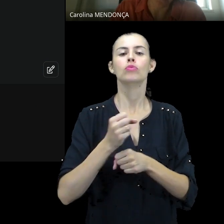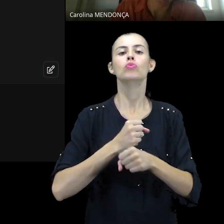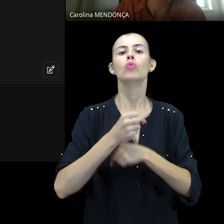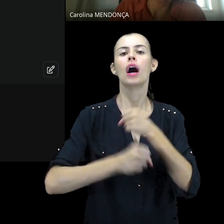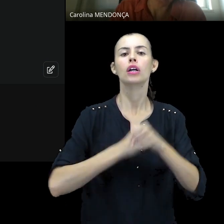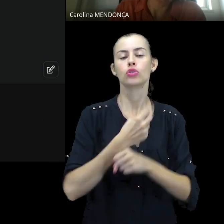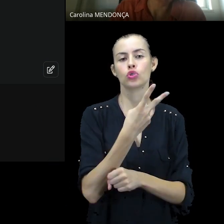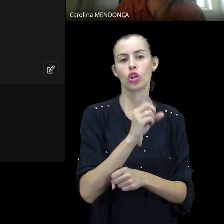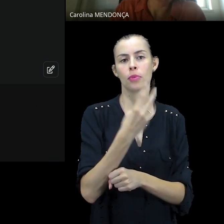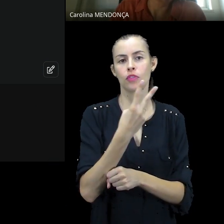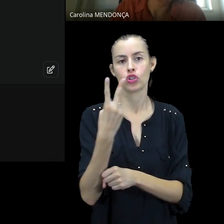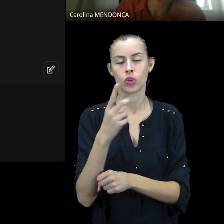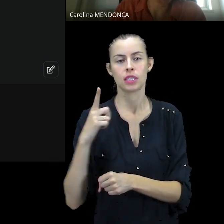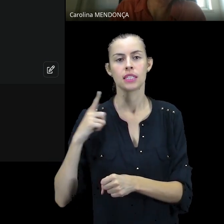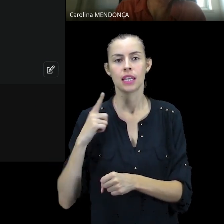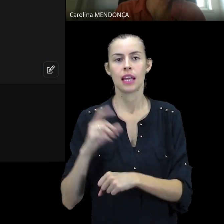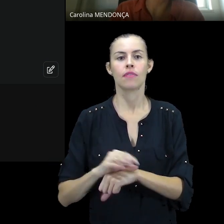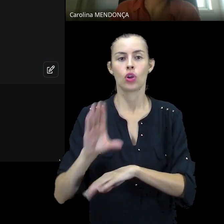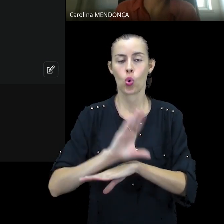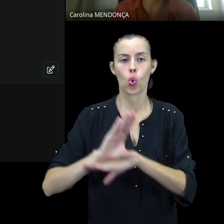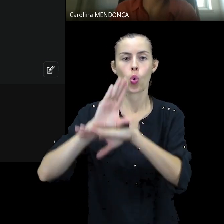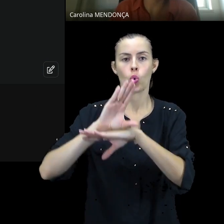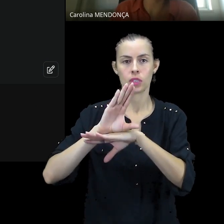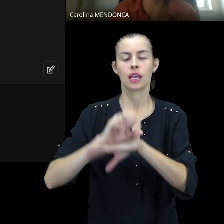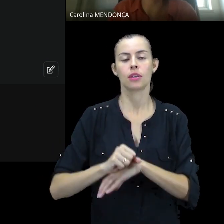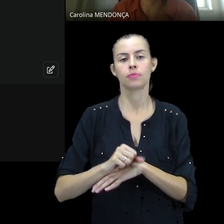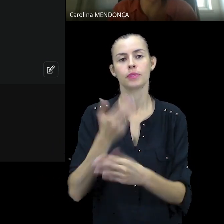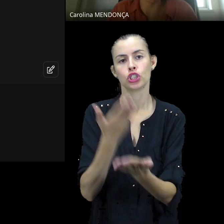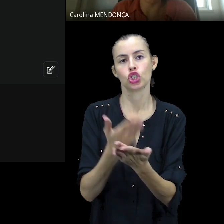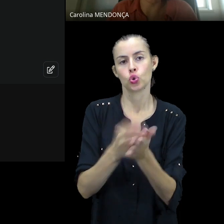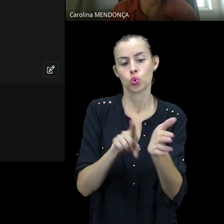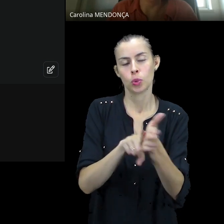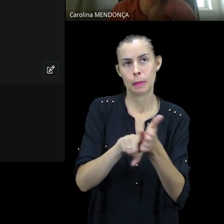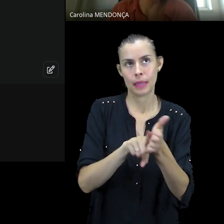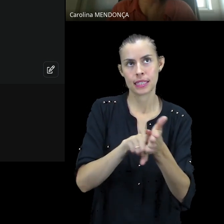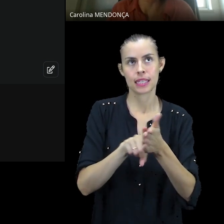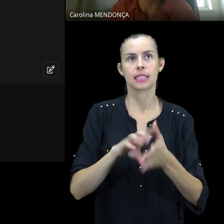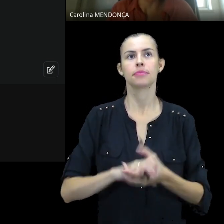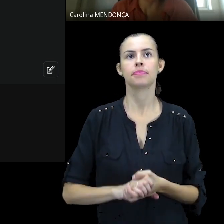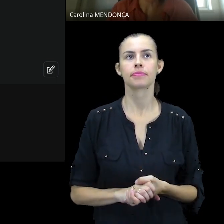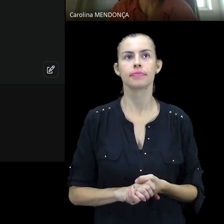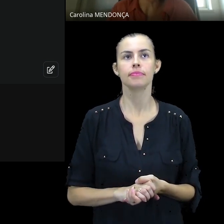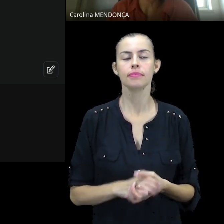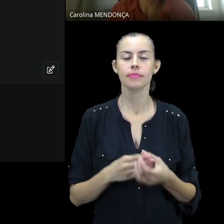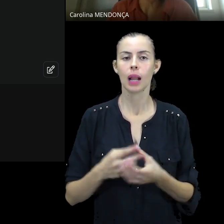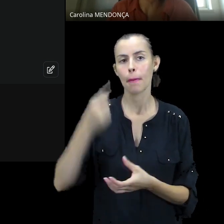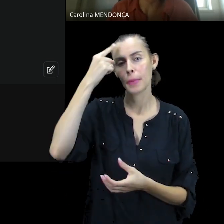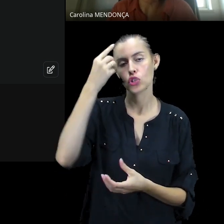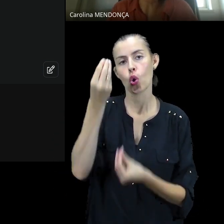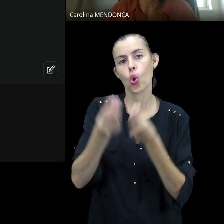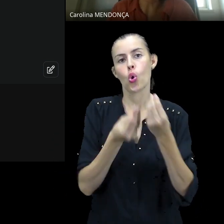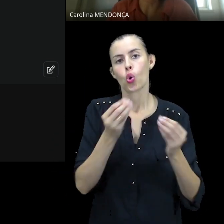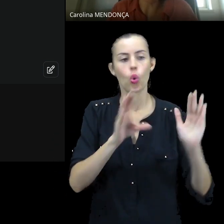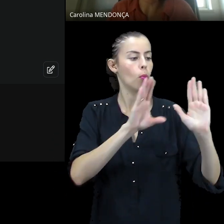proposta, essa resolução em 2022 no Conselho Superior de Ensino, Pesquisa e Extensão, que é o CONCEP, e na resolução a gente